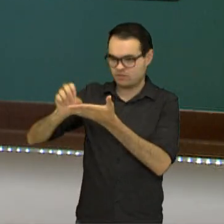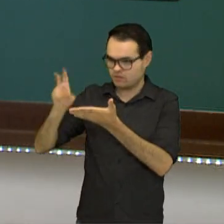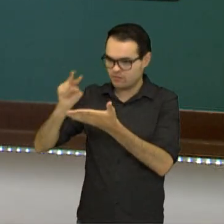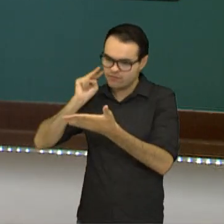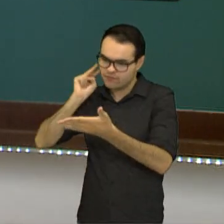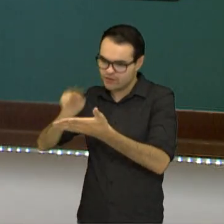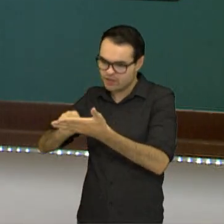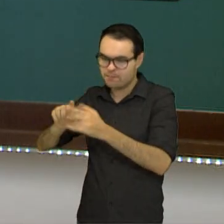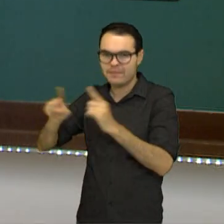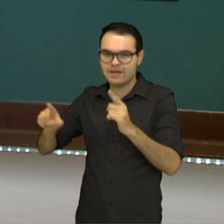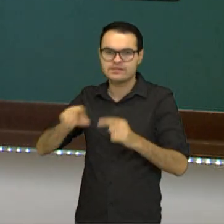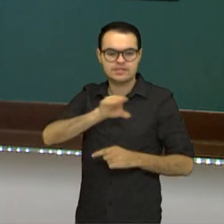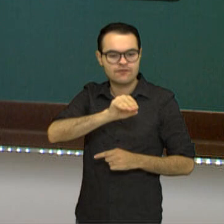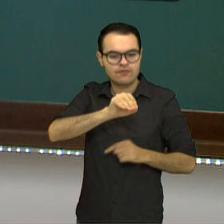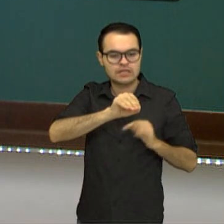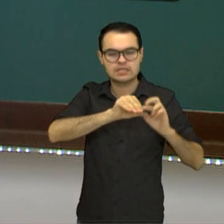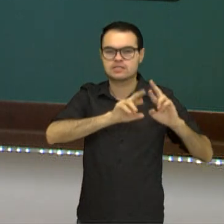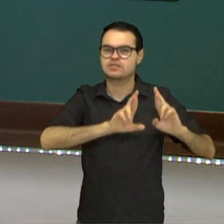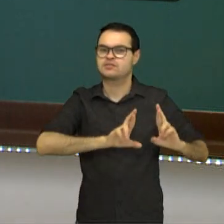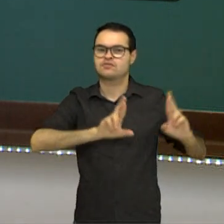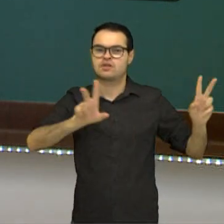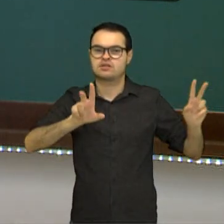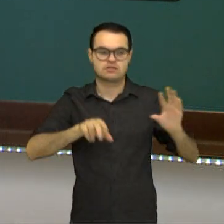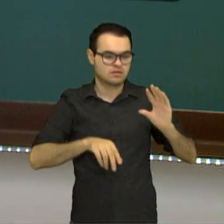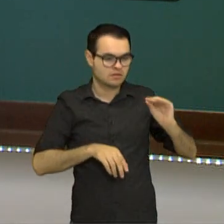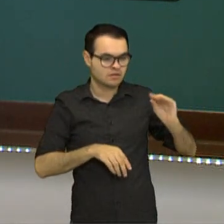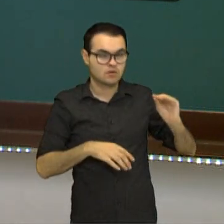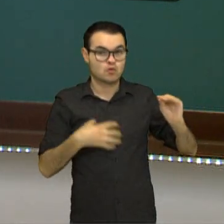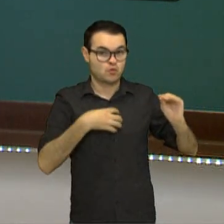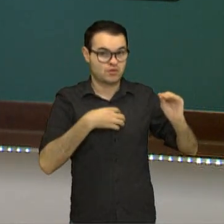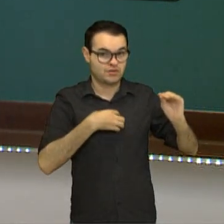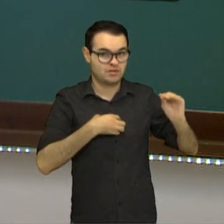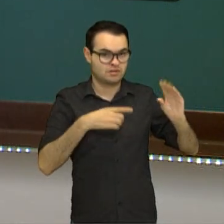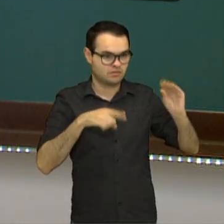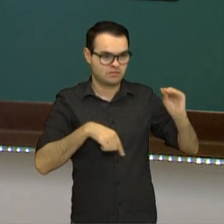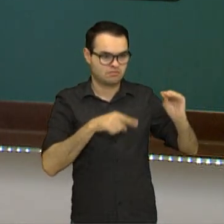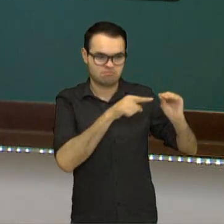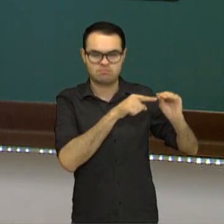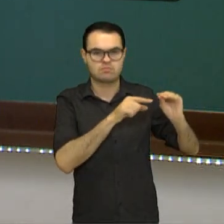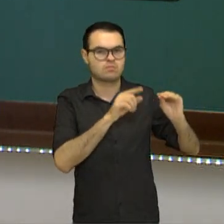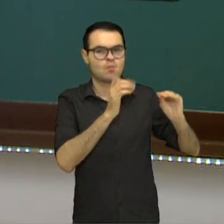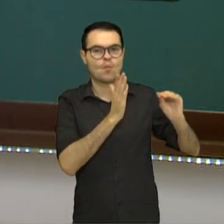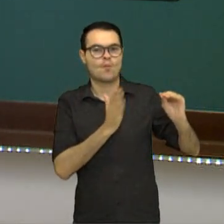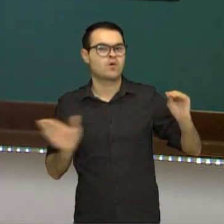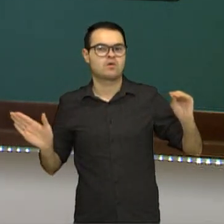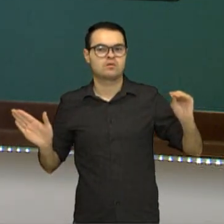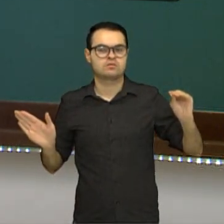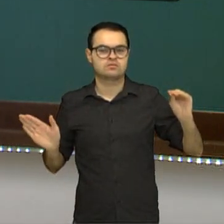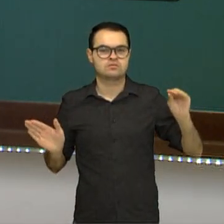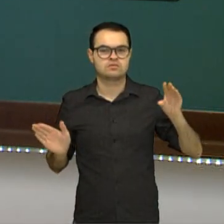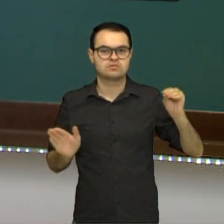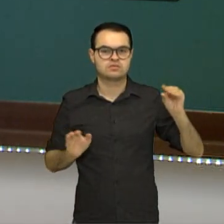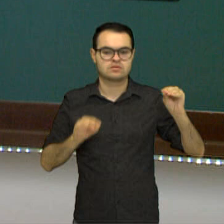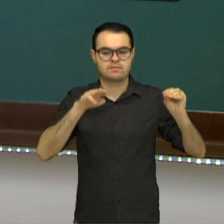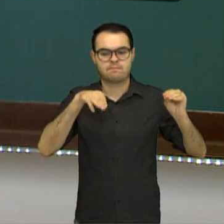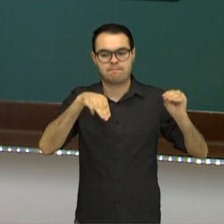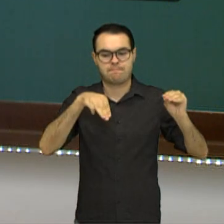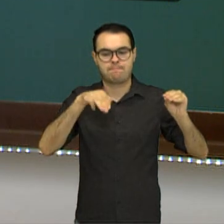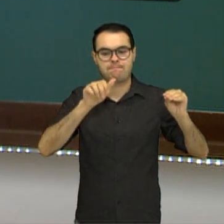a palavra, entretanto, no momento de pronunciar, ele não aparece, tá ok? Então, a pronúncia